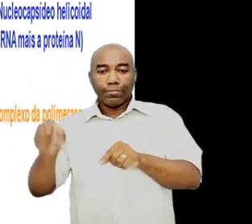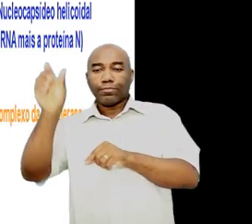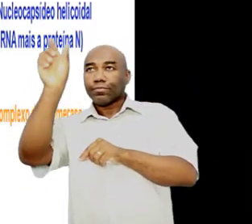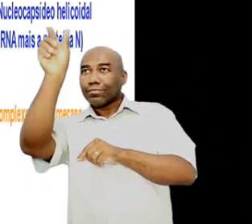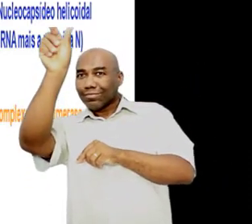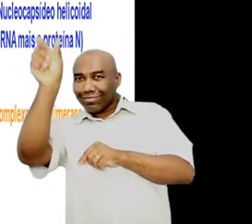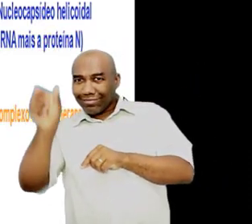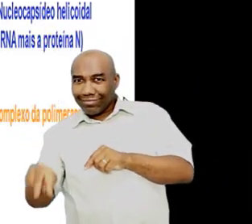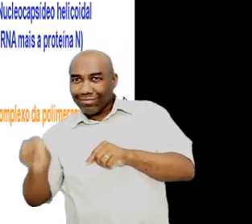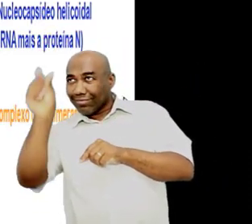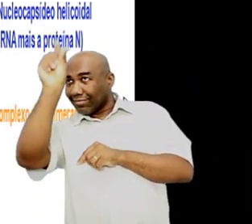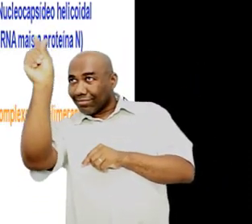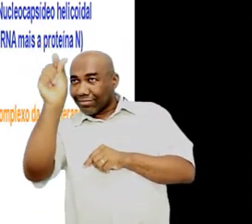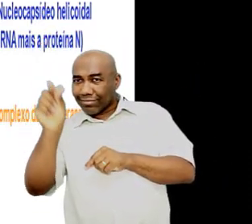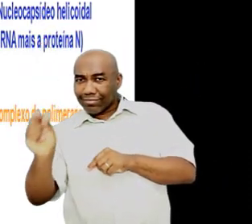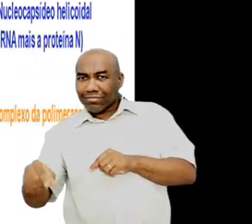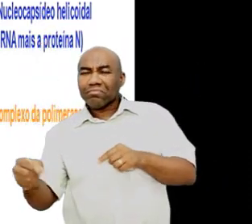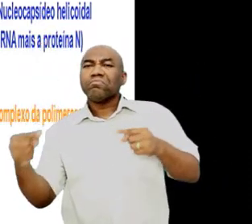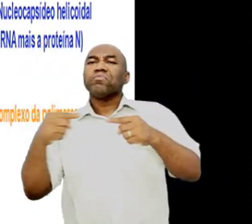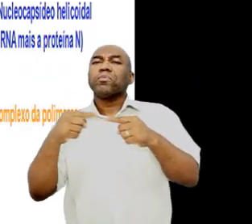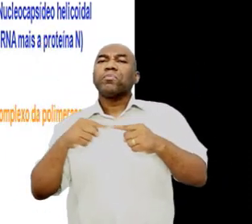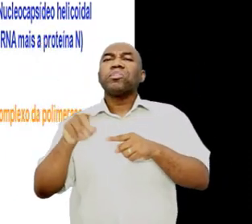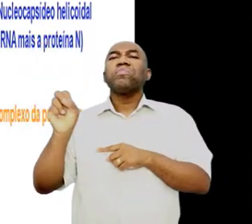que, pessoal, uma coisa interessante,